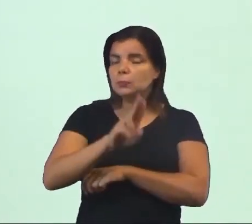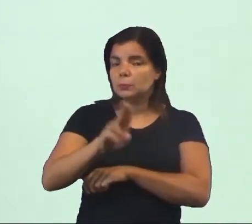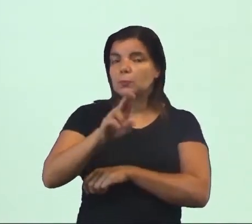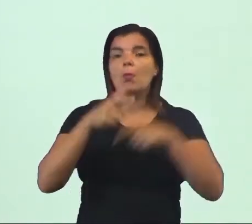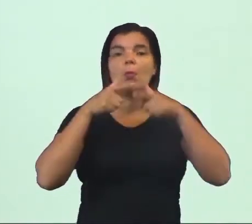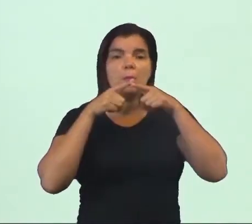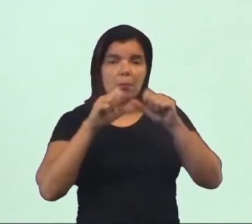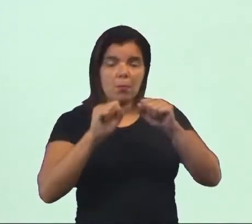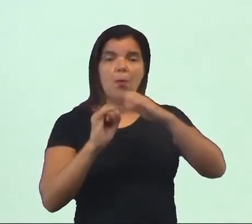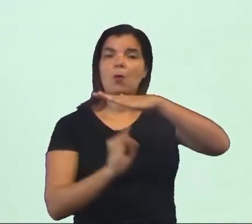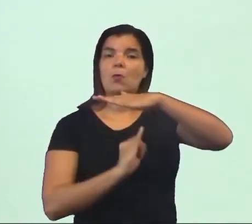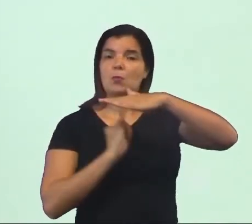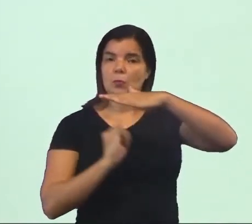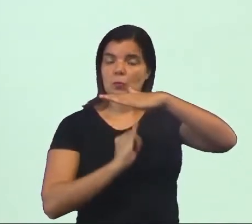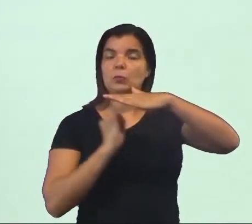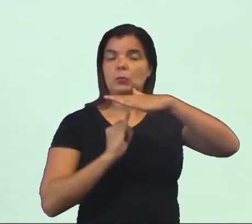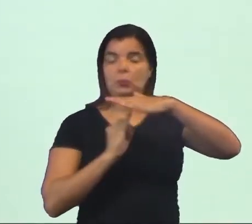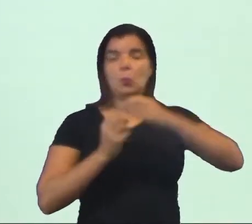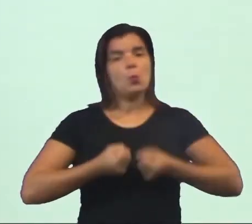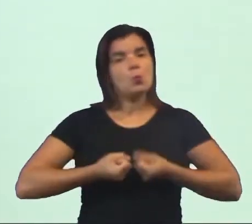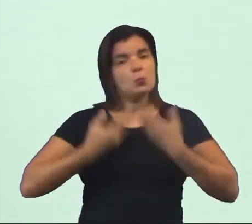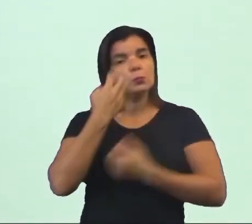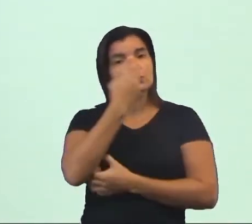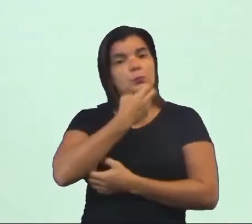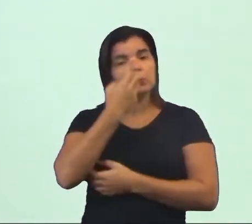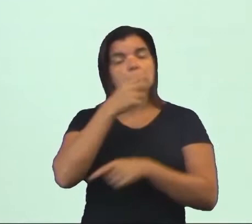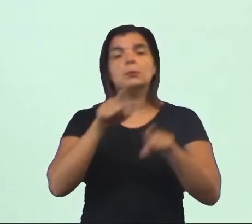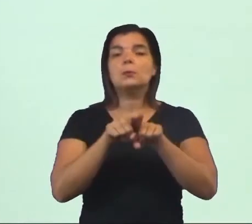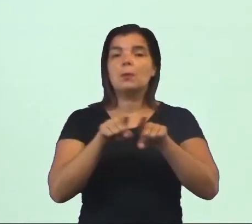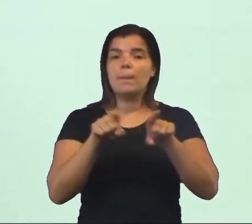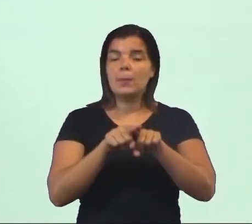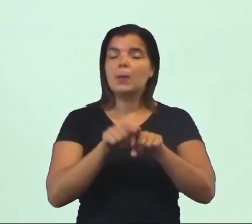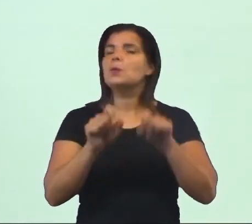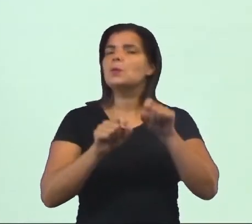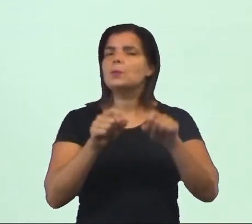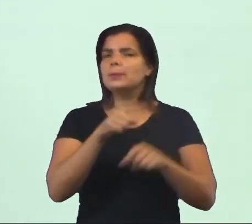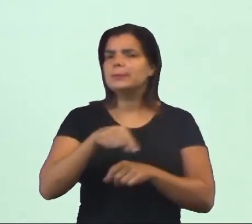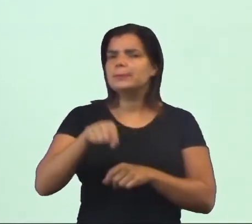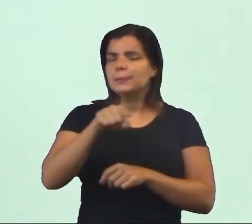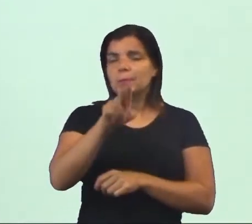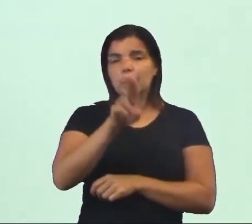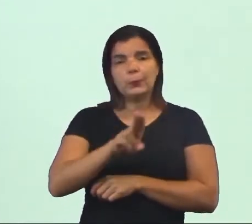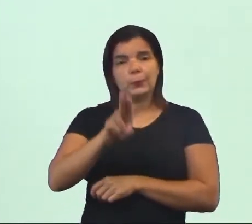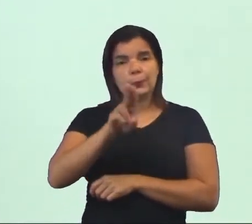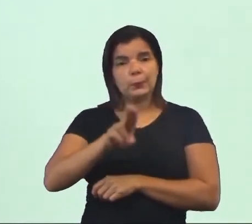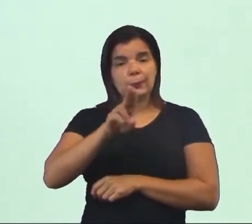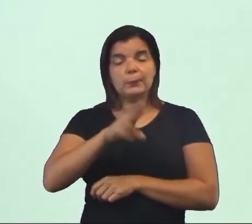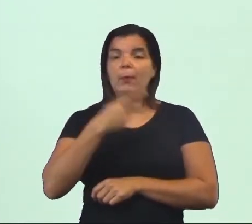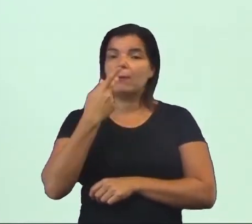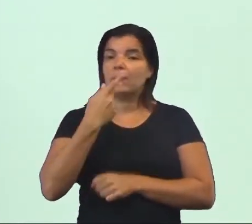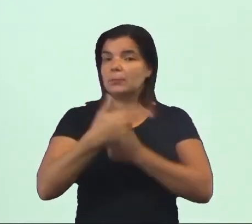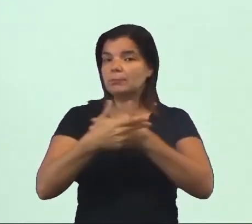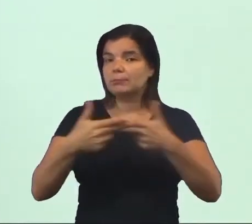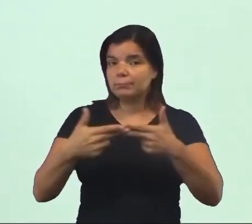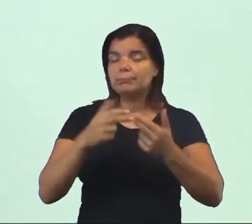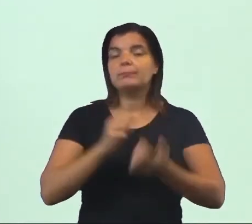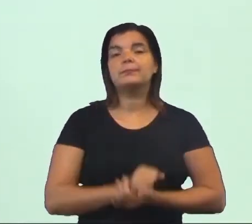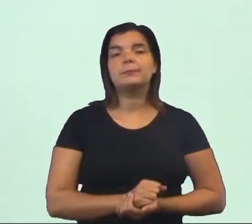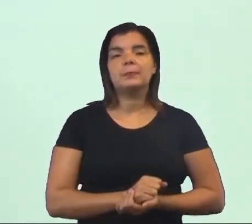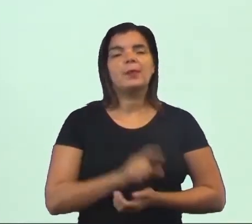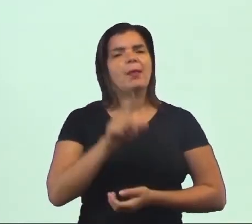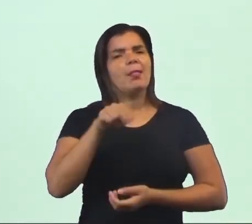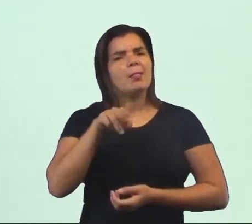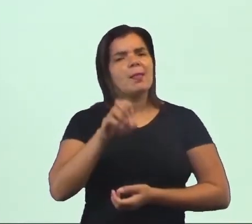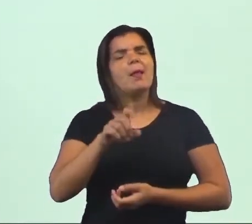linguagem informal, expressões orais, que são aquelas expressõezinhas que você usa quando você está falando com alguém, né?